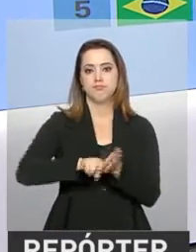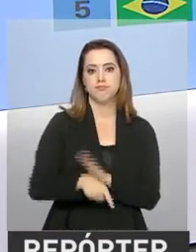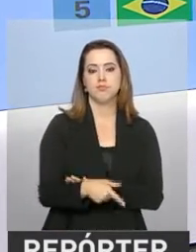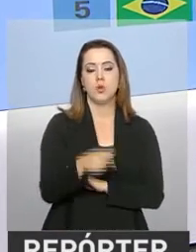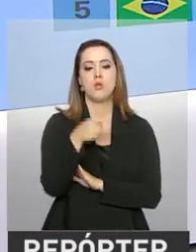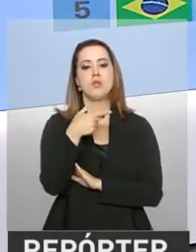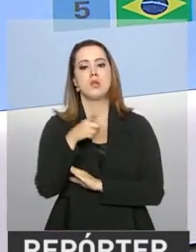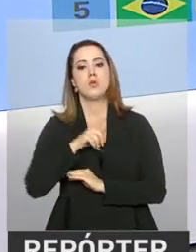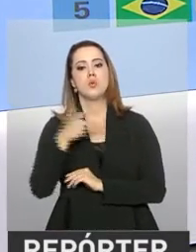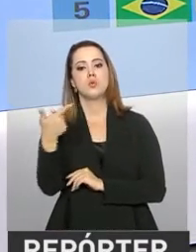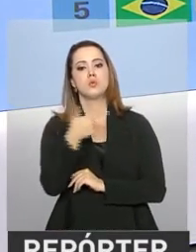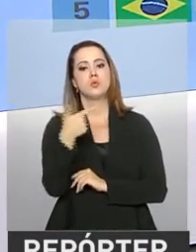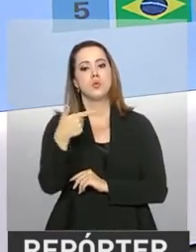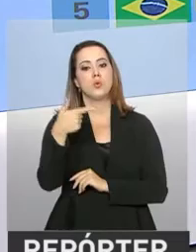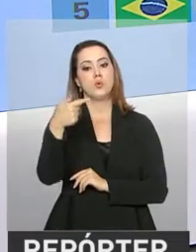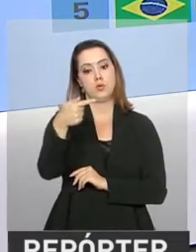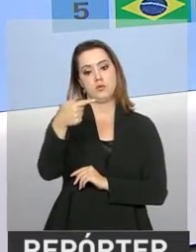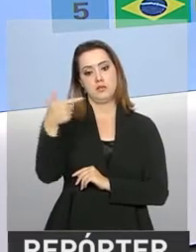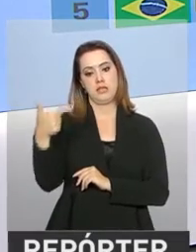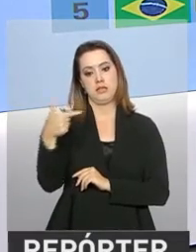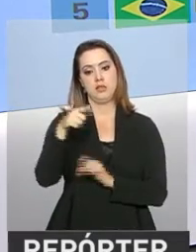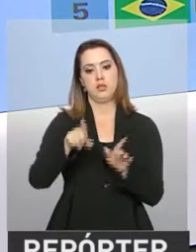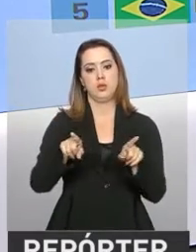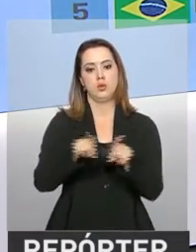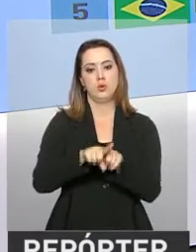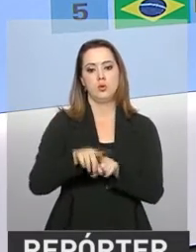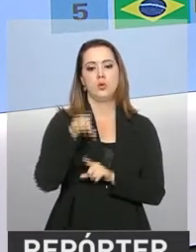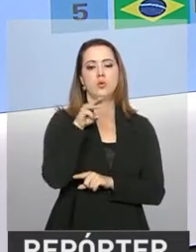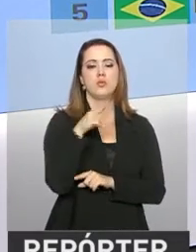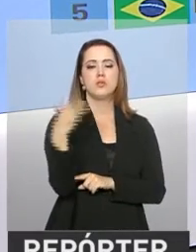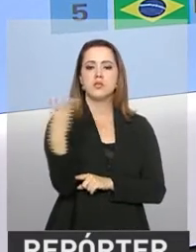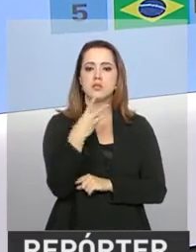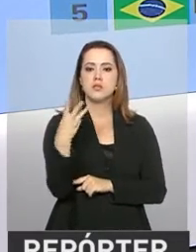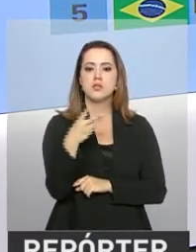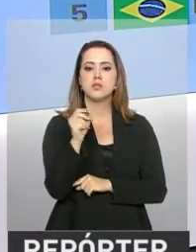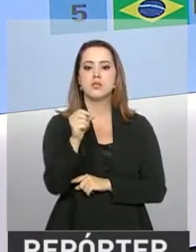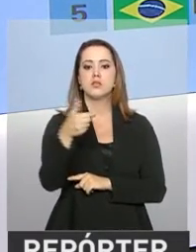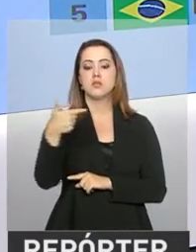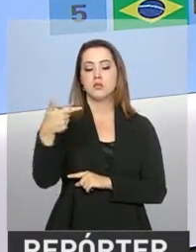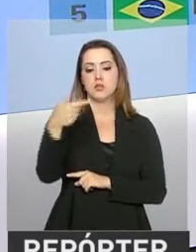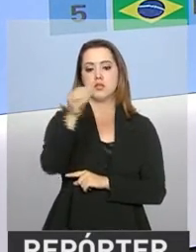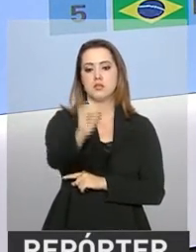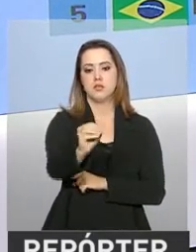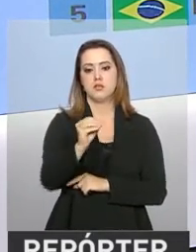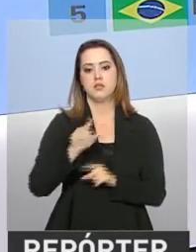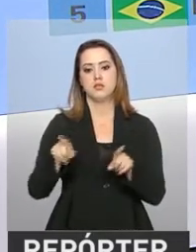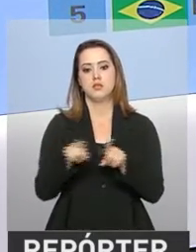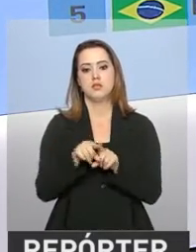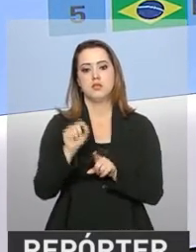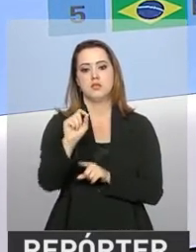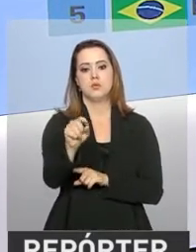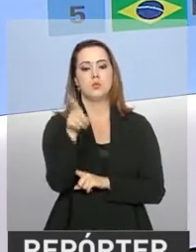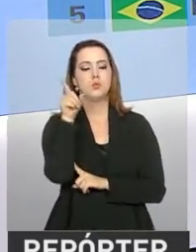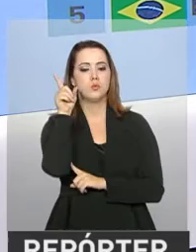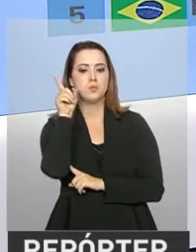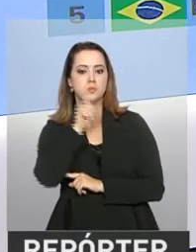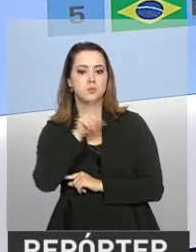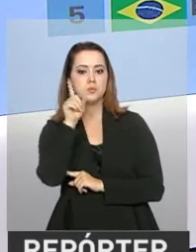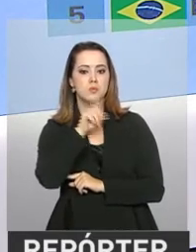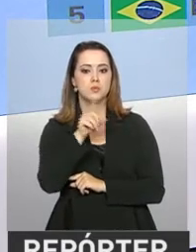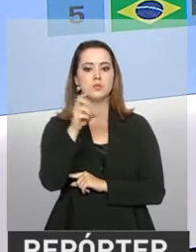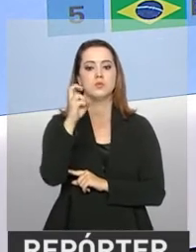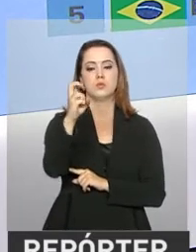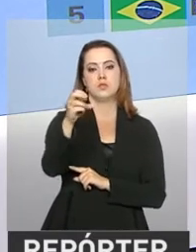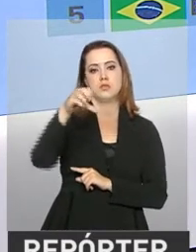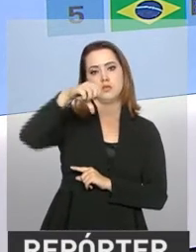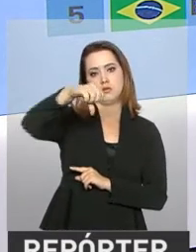ouro, 72 no total. A Ucrânia vem em terceiro, com 26 medalhas de ouro, 20 de prata, 24 de bronze, 70 no total. E os